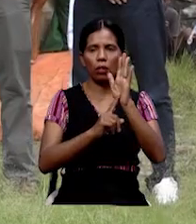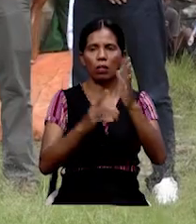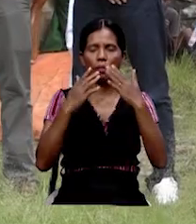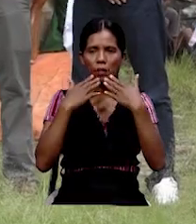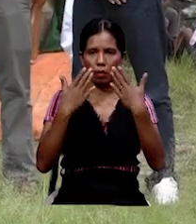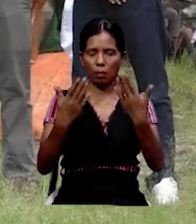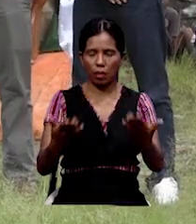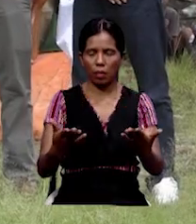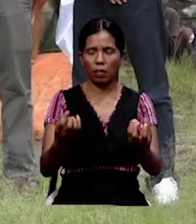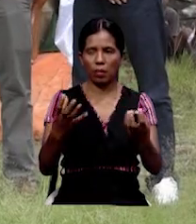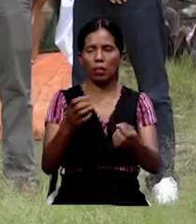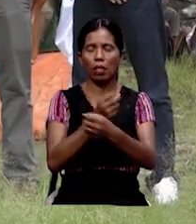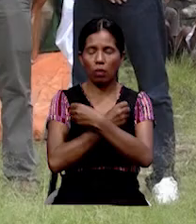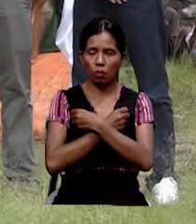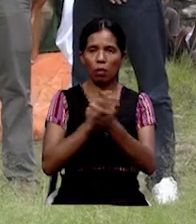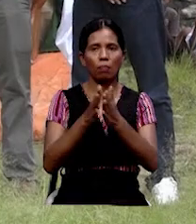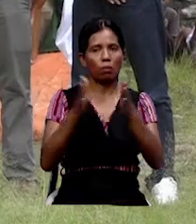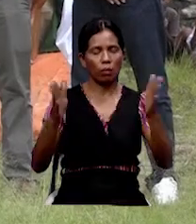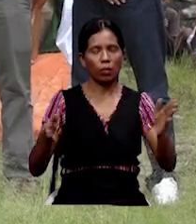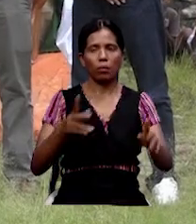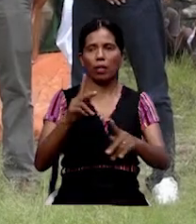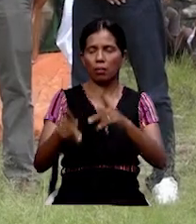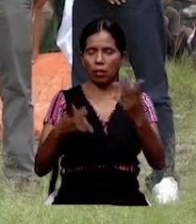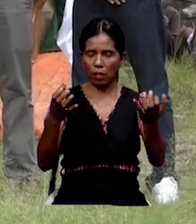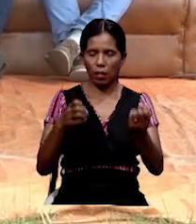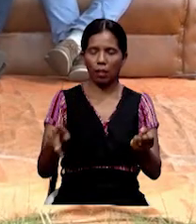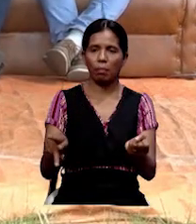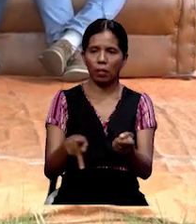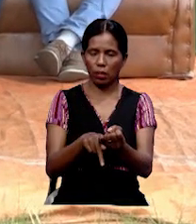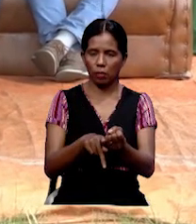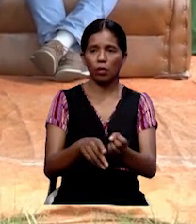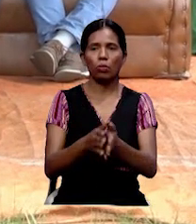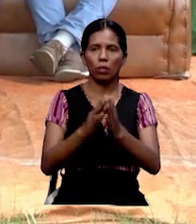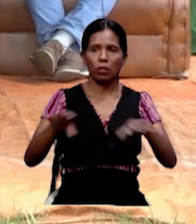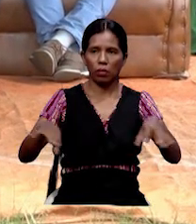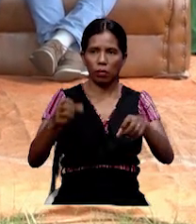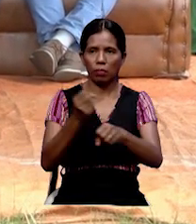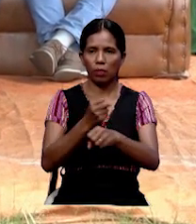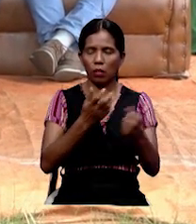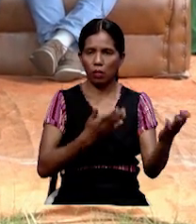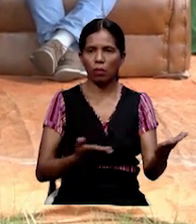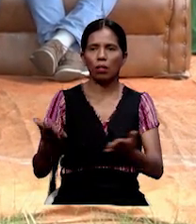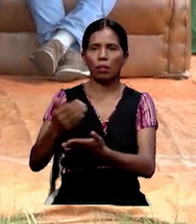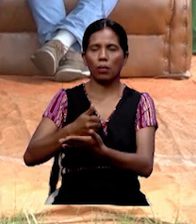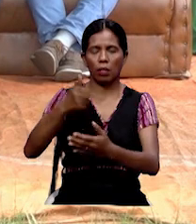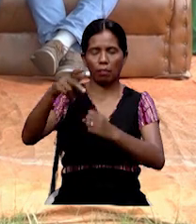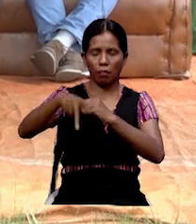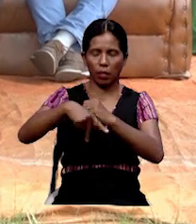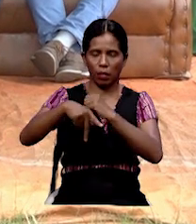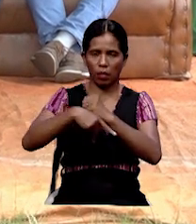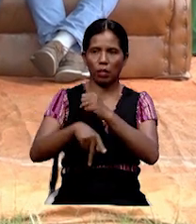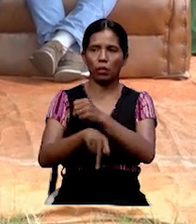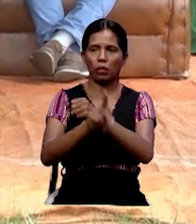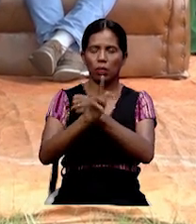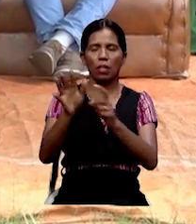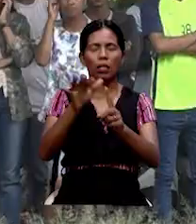agradecimento sólido no hakuak bot ba empossado sira, no russo ato serviço macas, rodibel lori vitória ba Partido Kunto, e